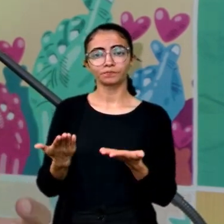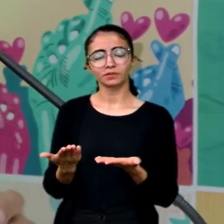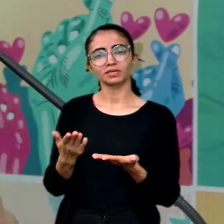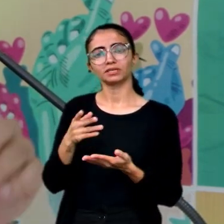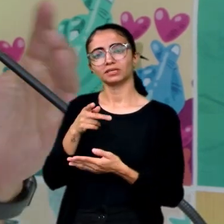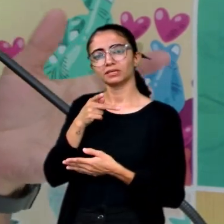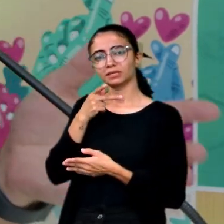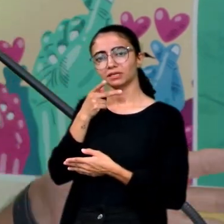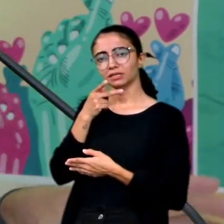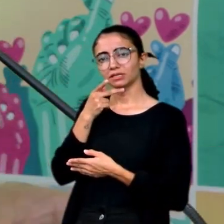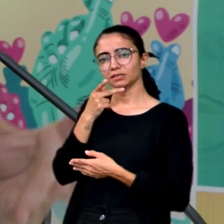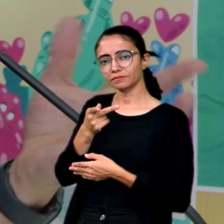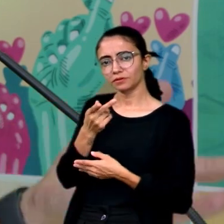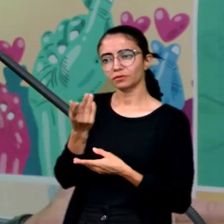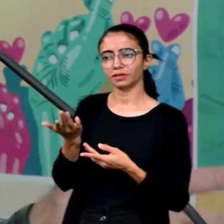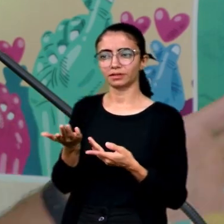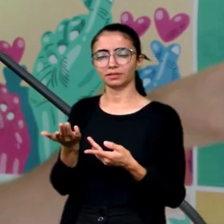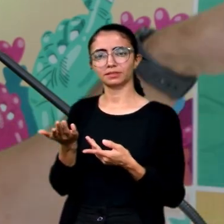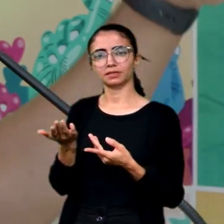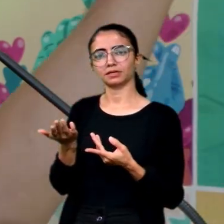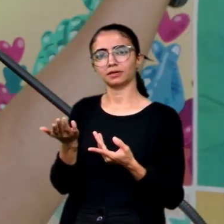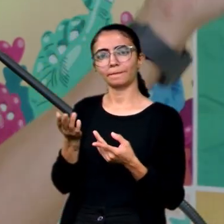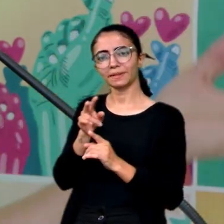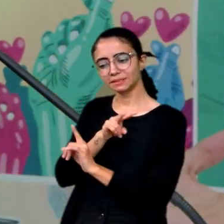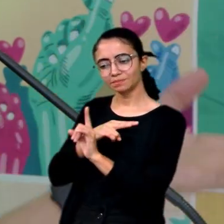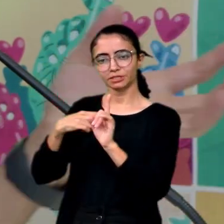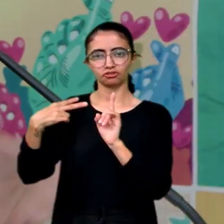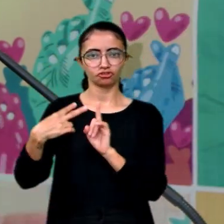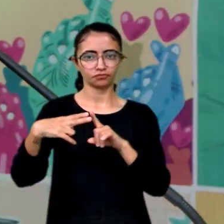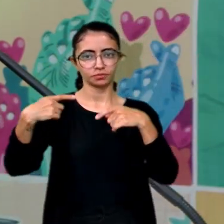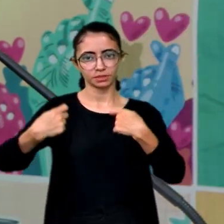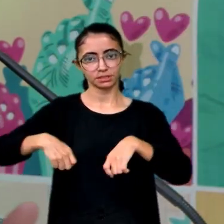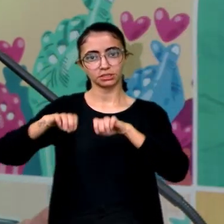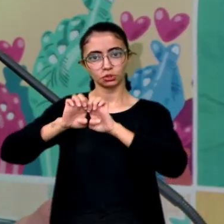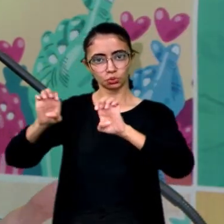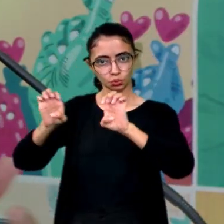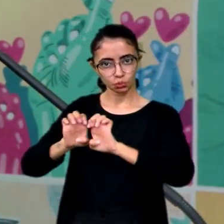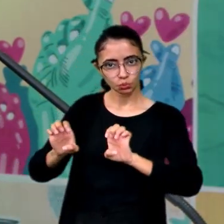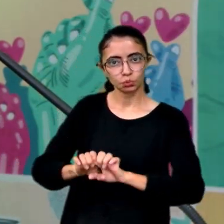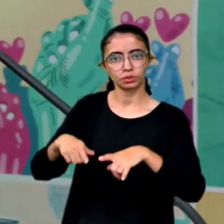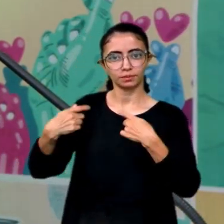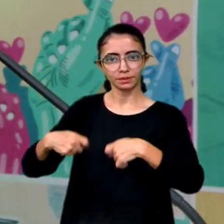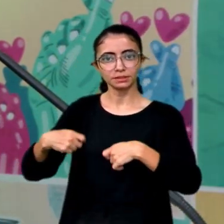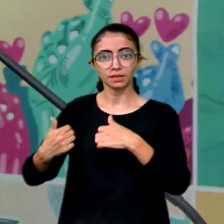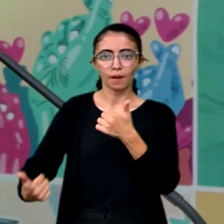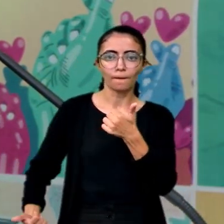aí envolve, sim, estrutura, esse apoio de gestão traz uma estrutura,